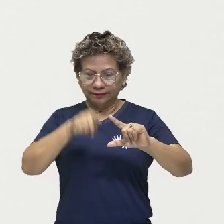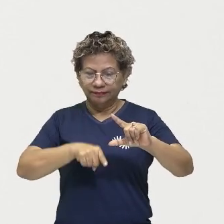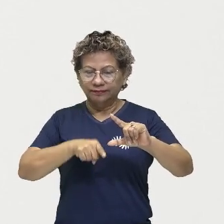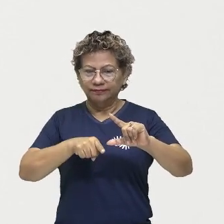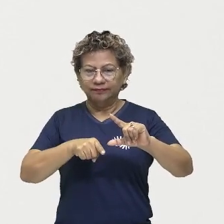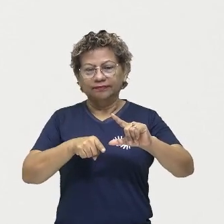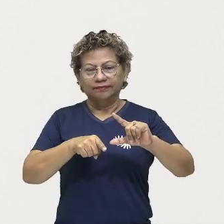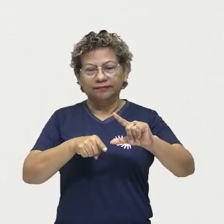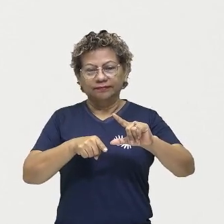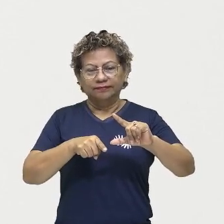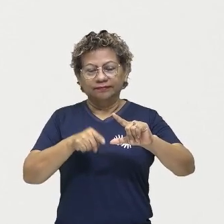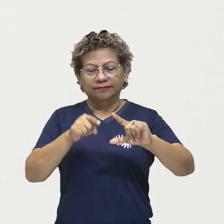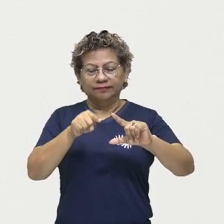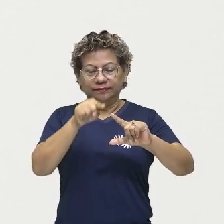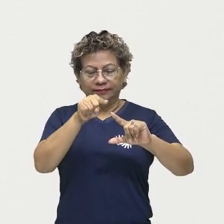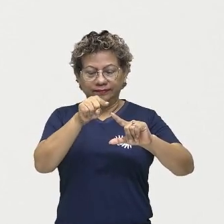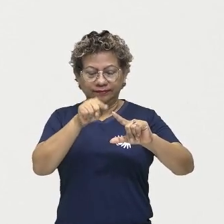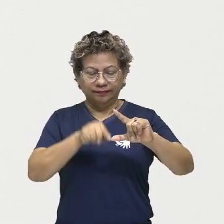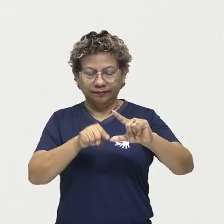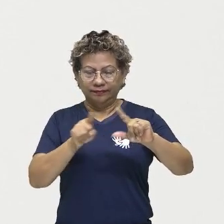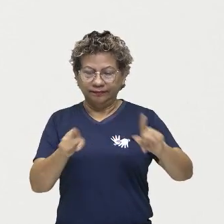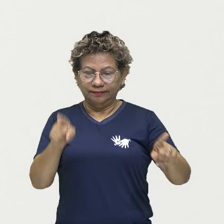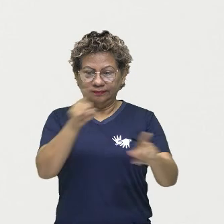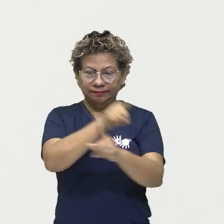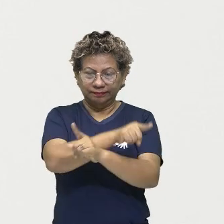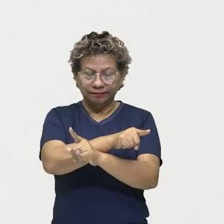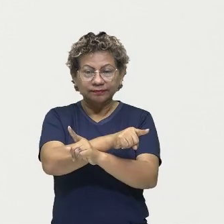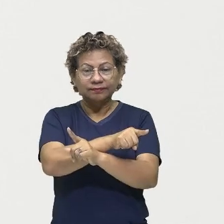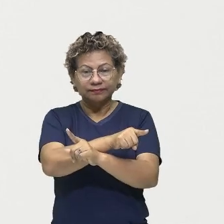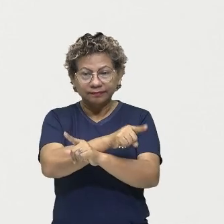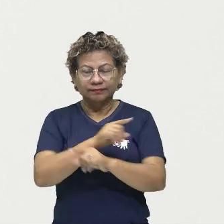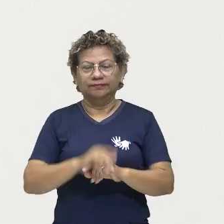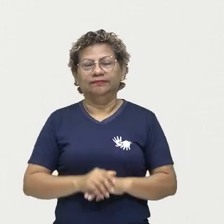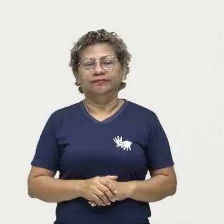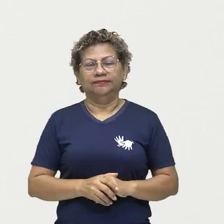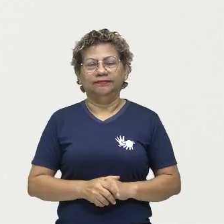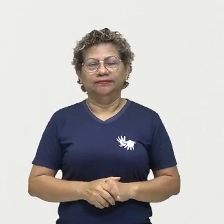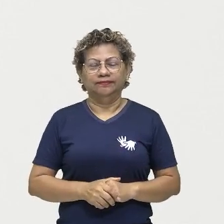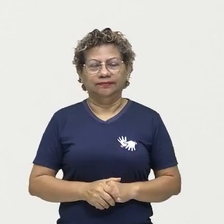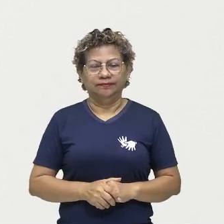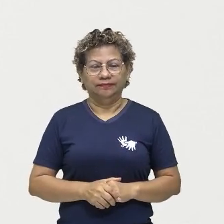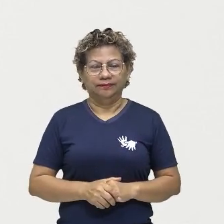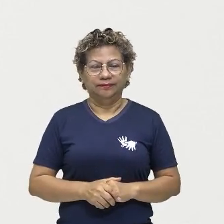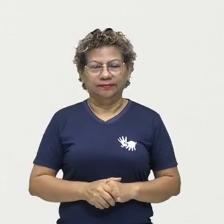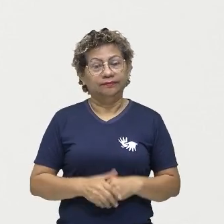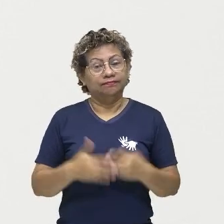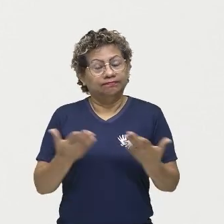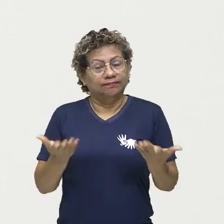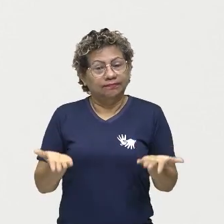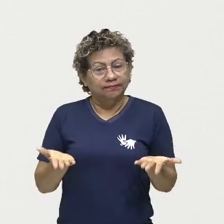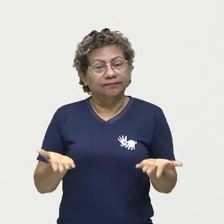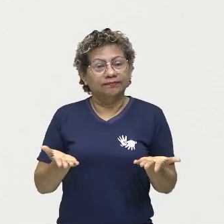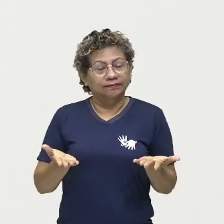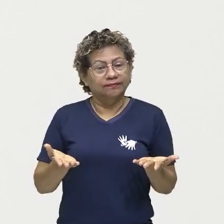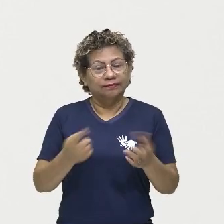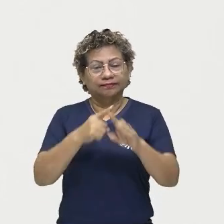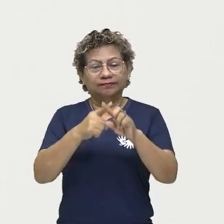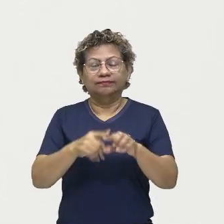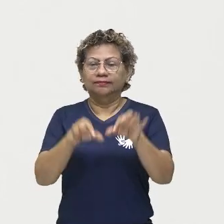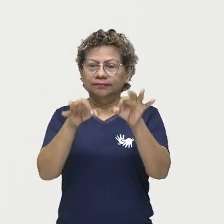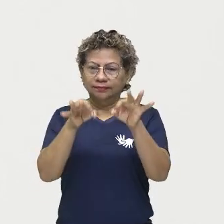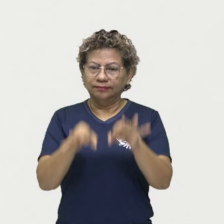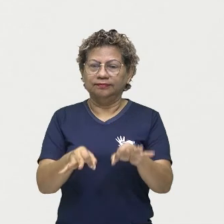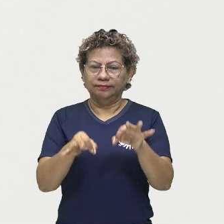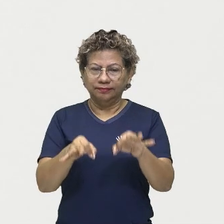até o ponto médio do lado oposto a este vértice. Então, a alternativa correta